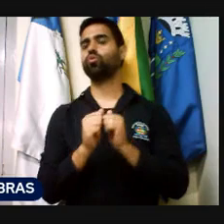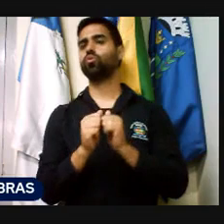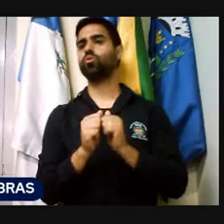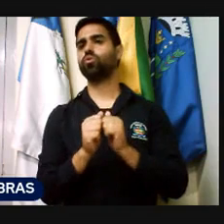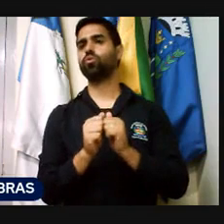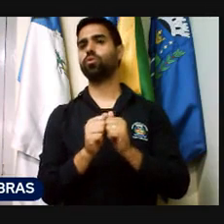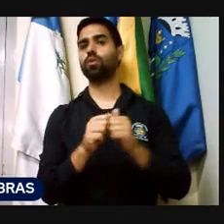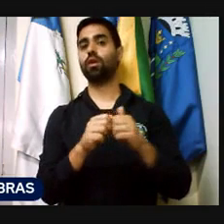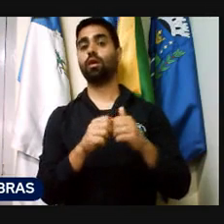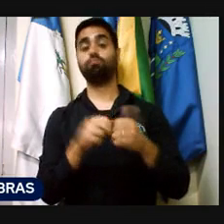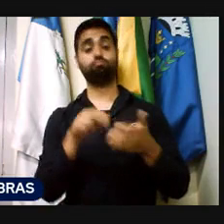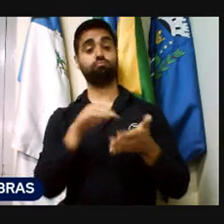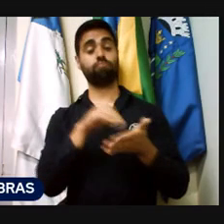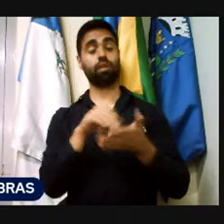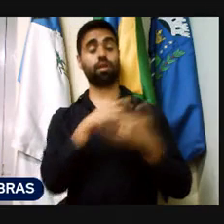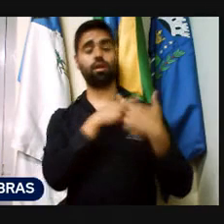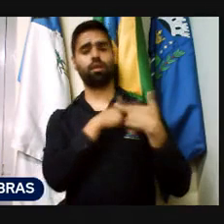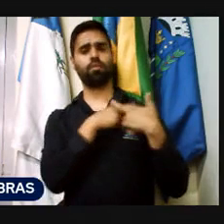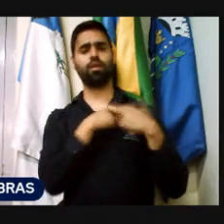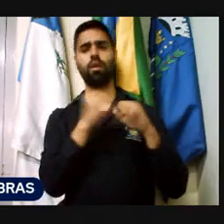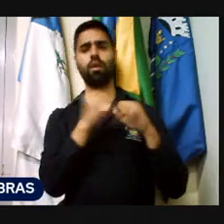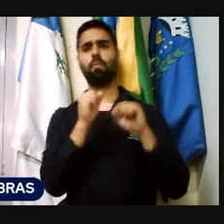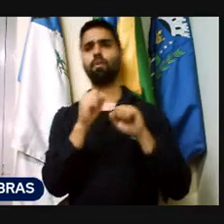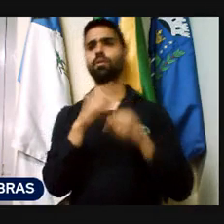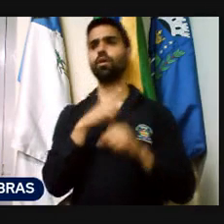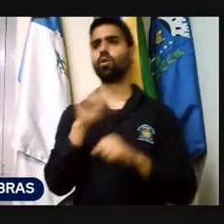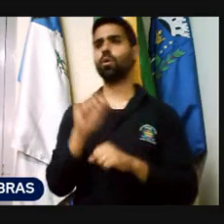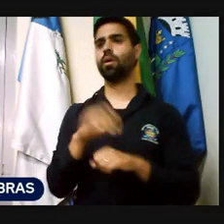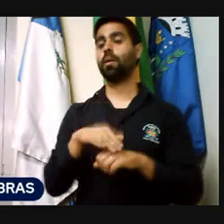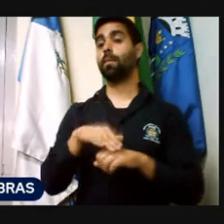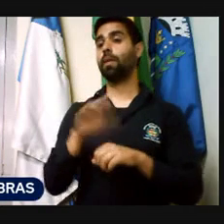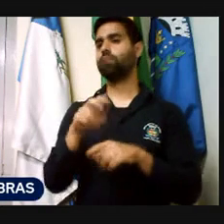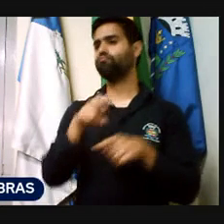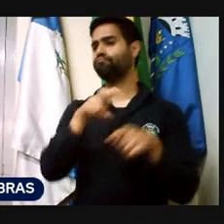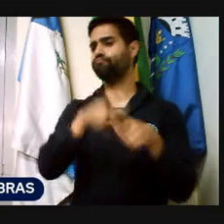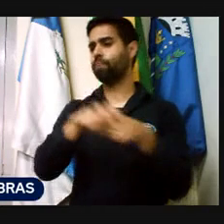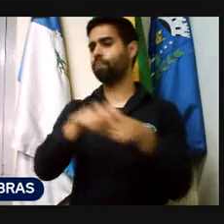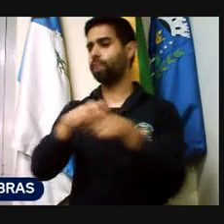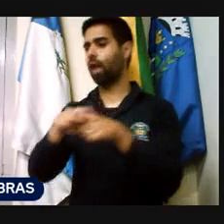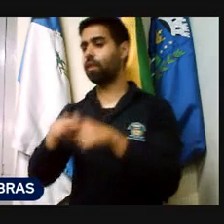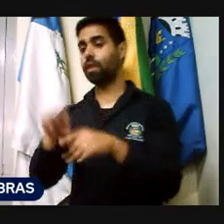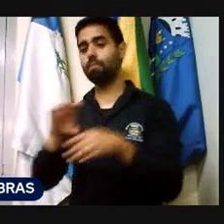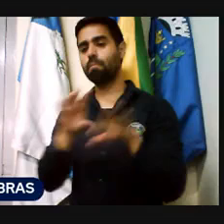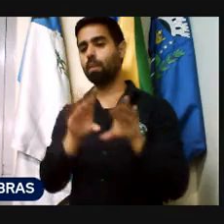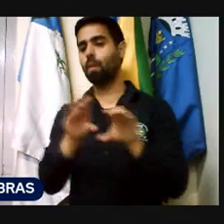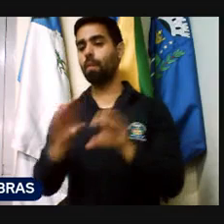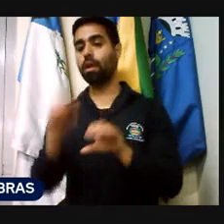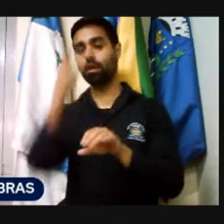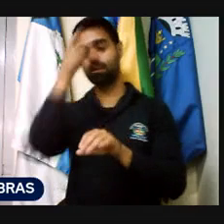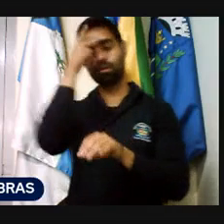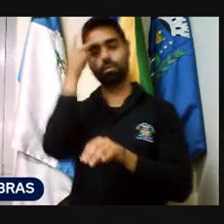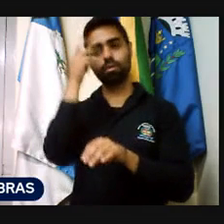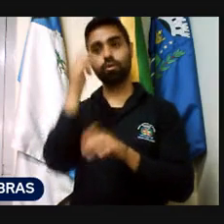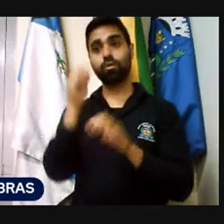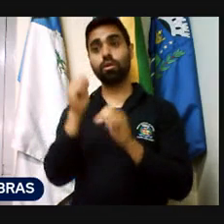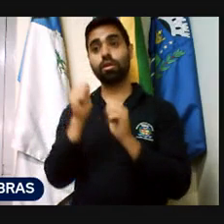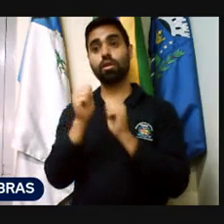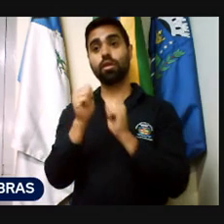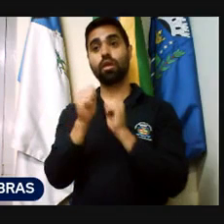junto à secretaria responsável que sejam disponibilizadas mais cadeiras confortáveis para os acompanhantes no